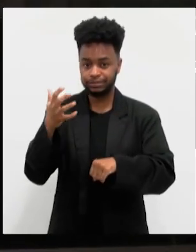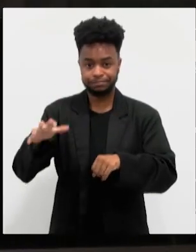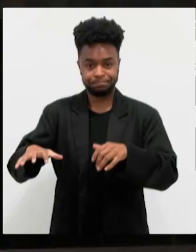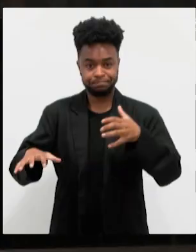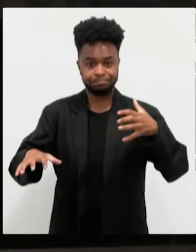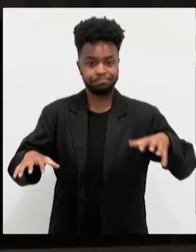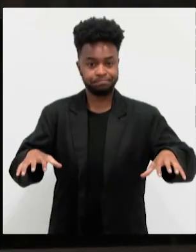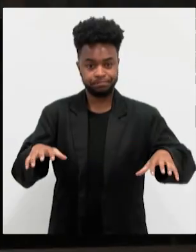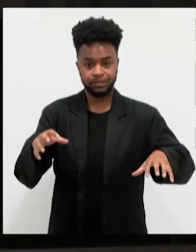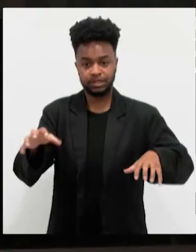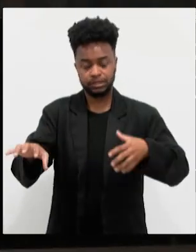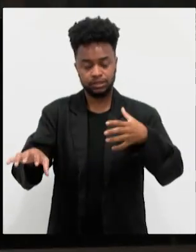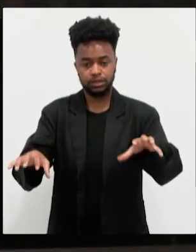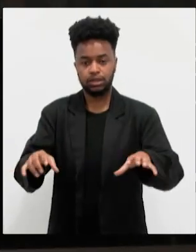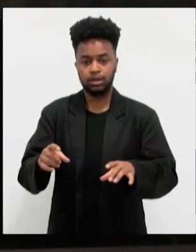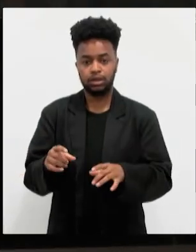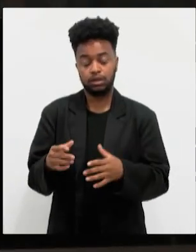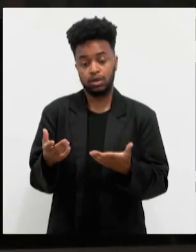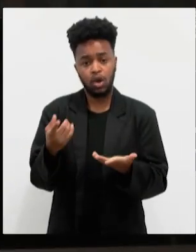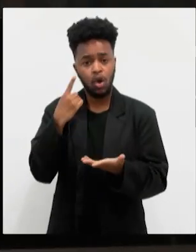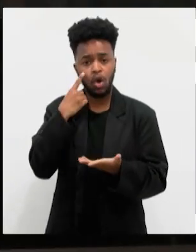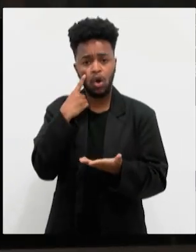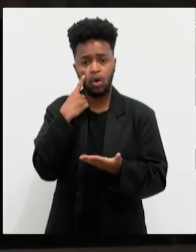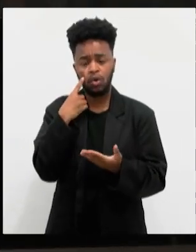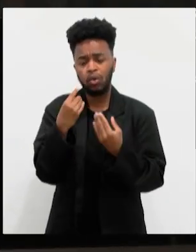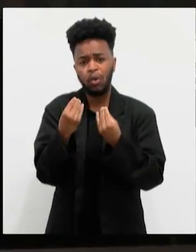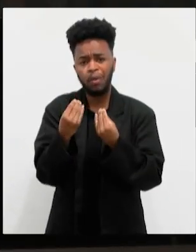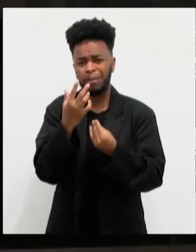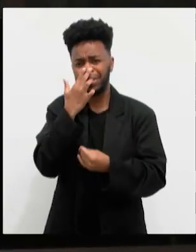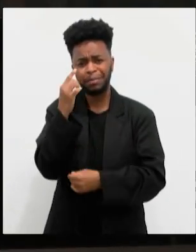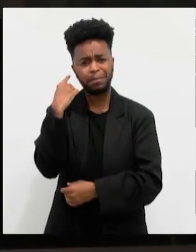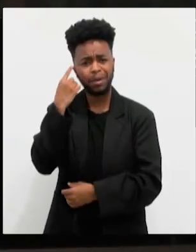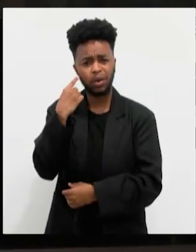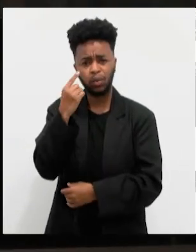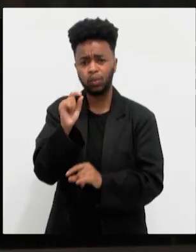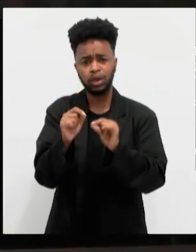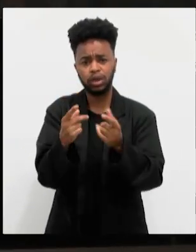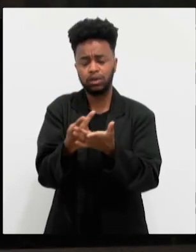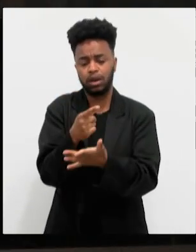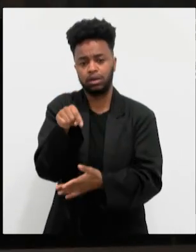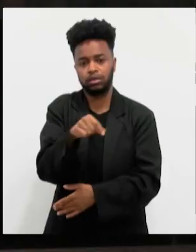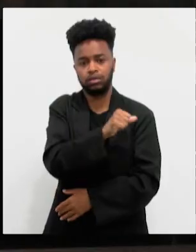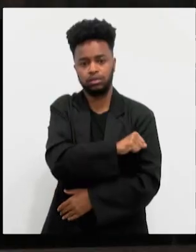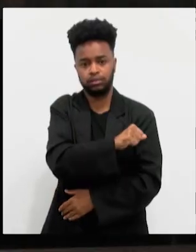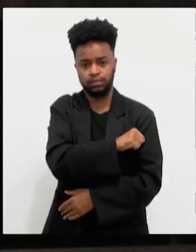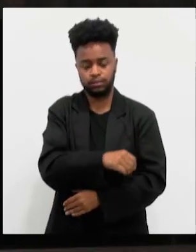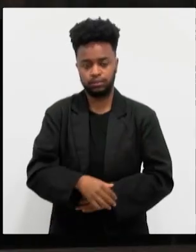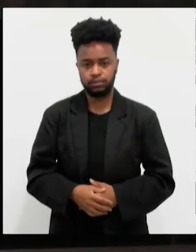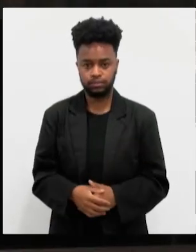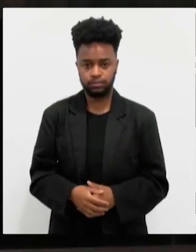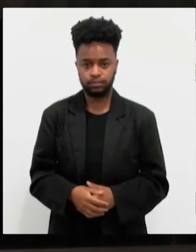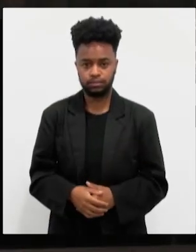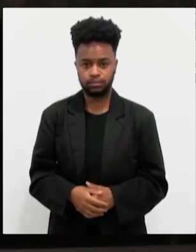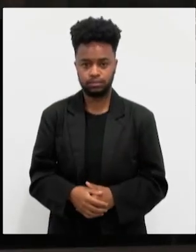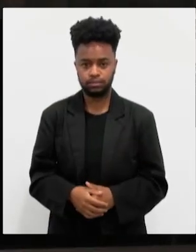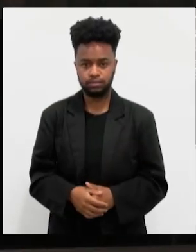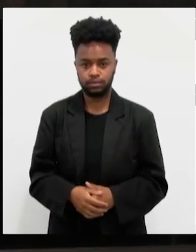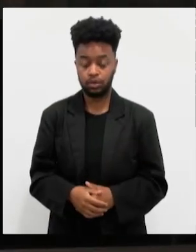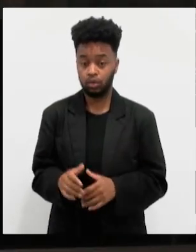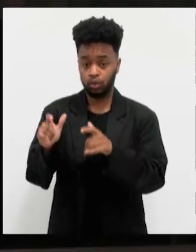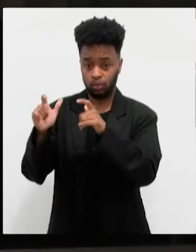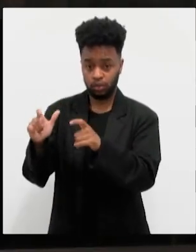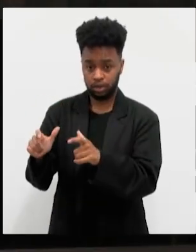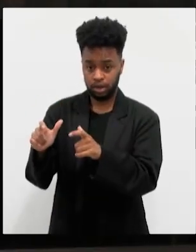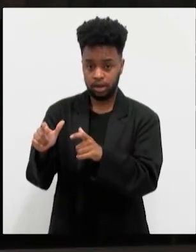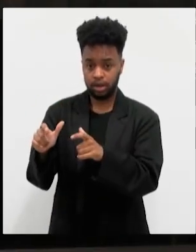dividindo, a um ponto, olha que coisa de maluco que está acontecendo no Rio de Janeiro. No Complexo de Israel,